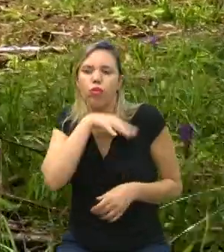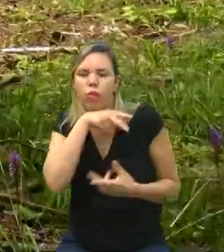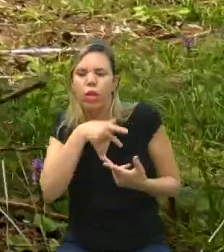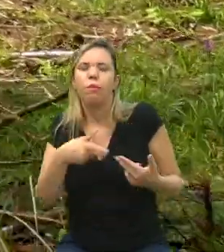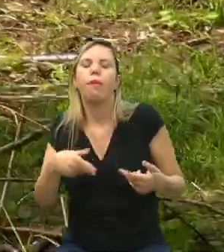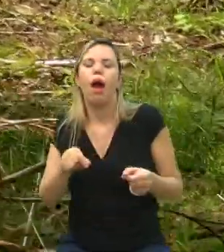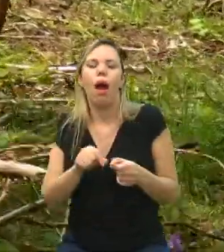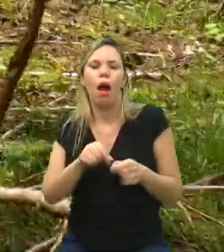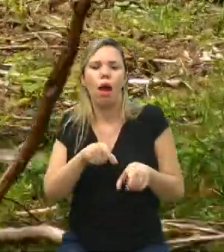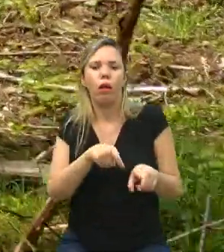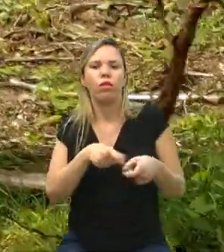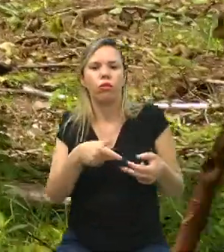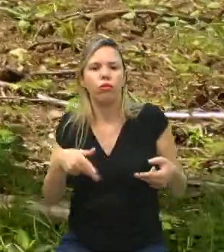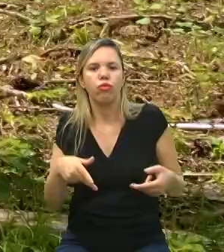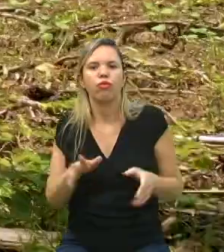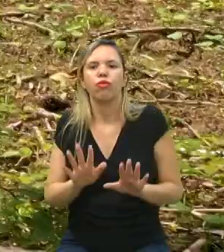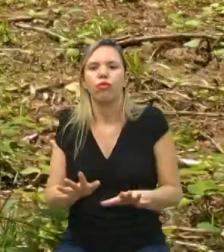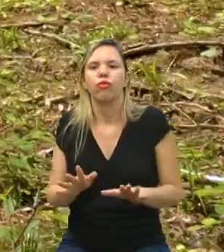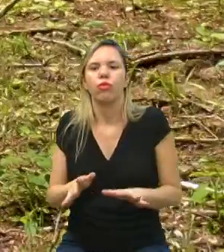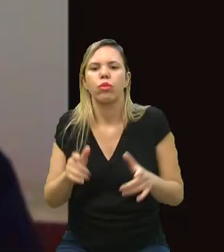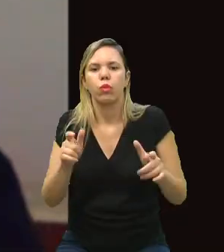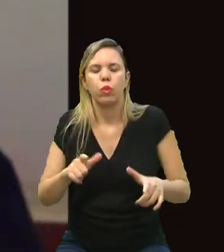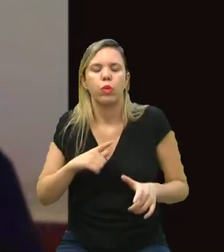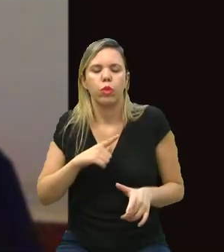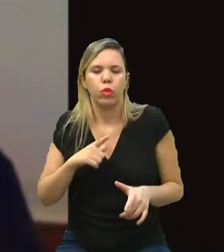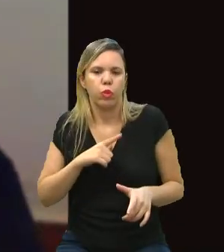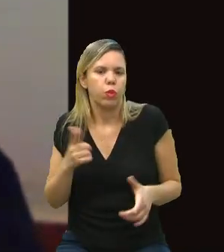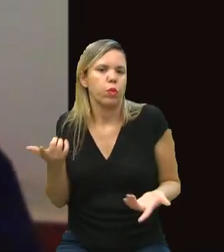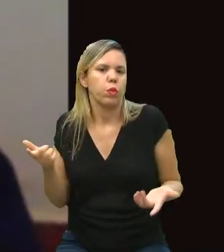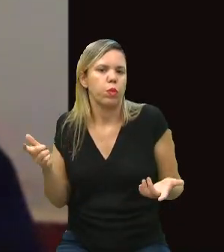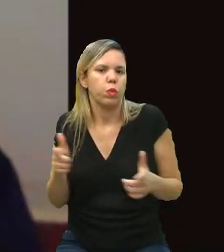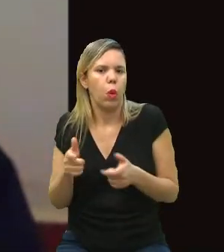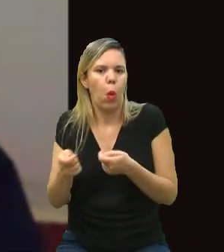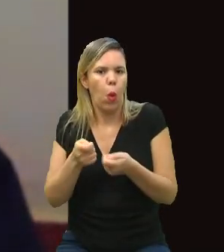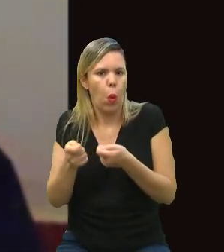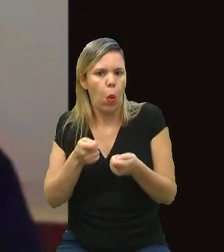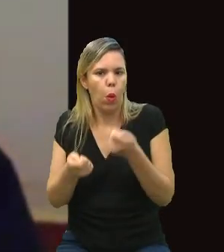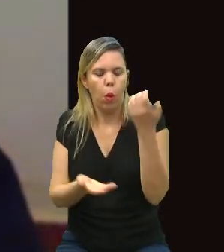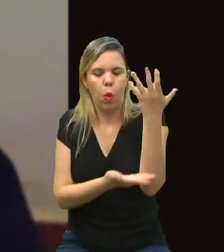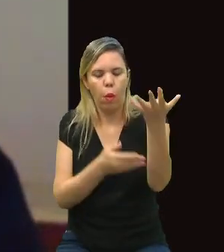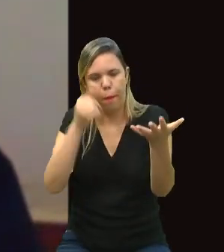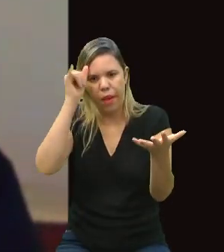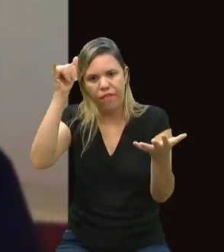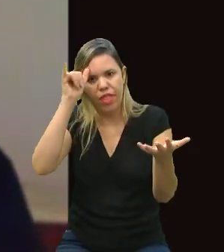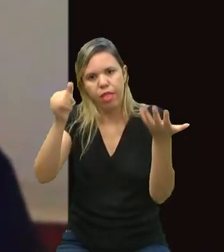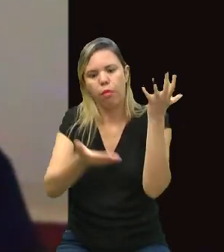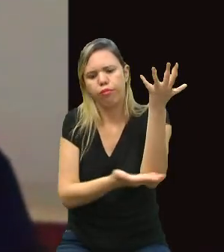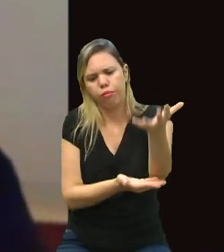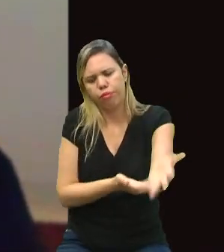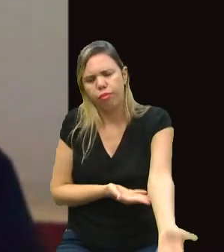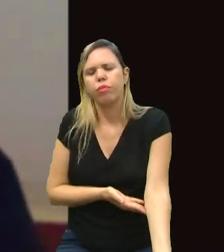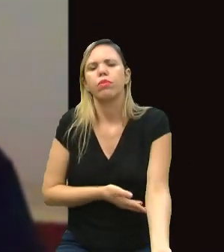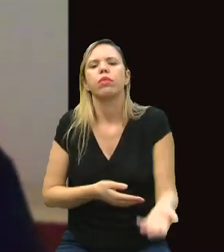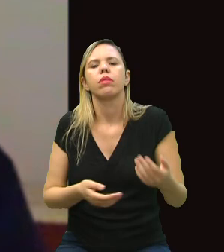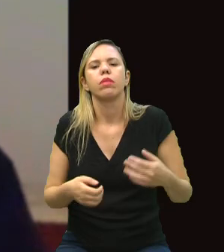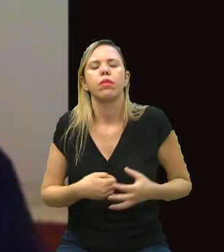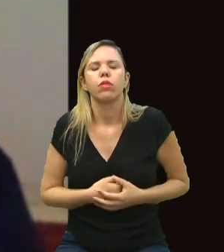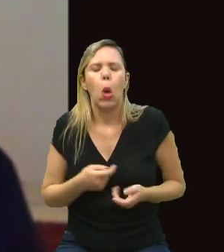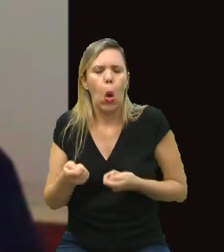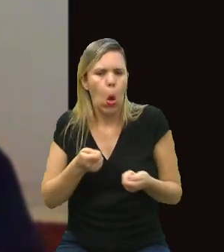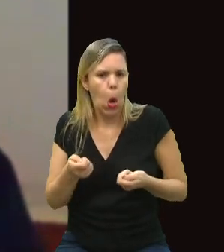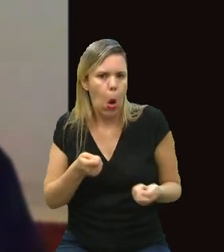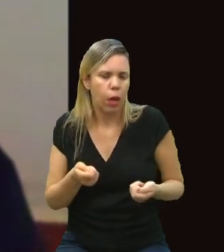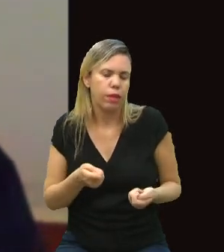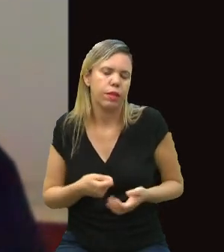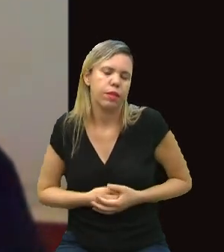então, controlar o desmatamento, controlar e também incentivar a agropecuária